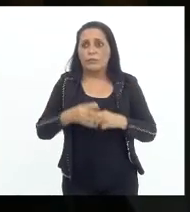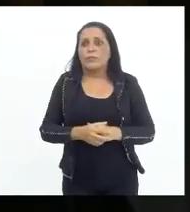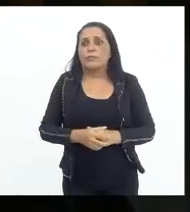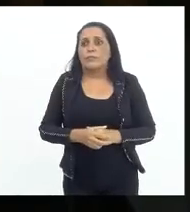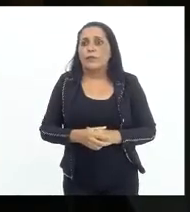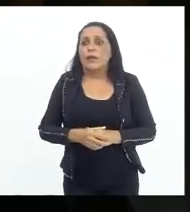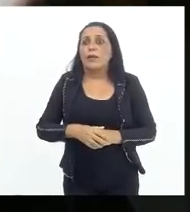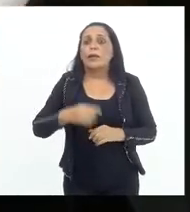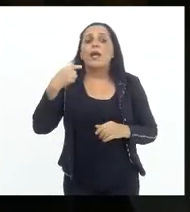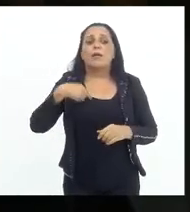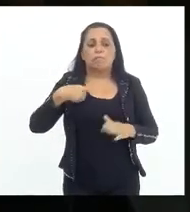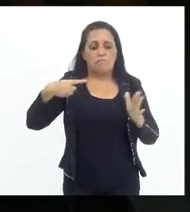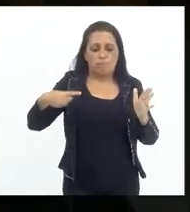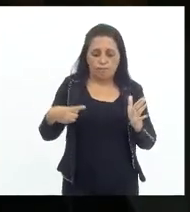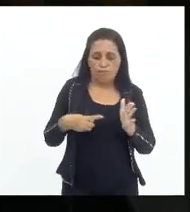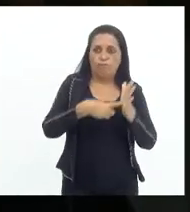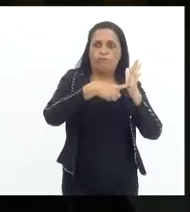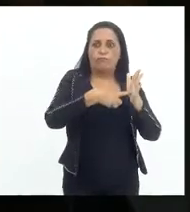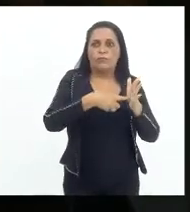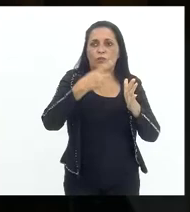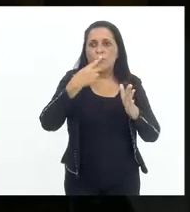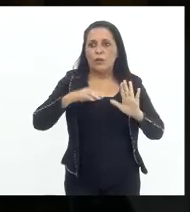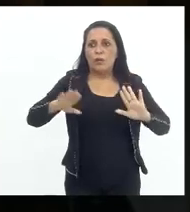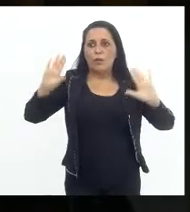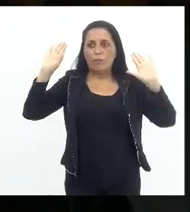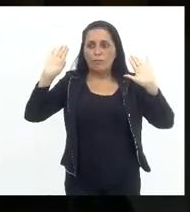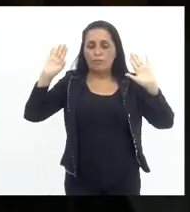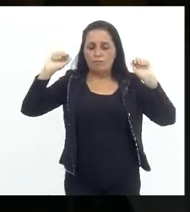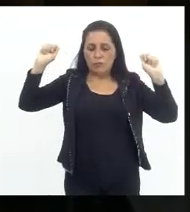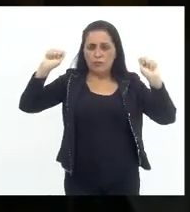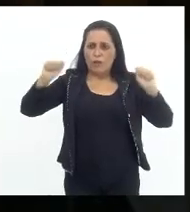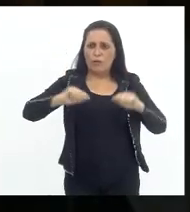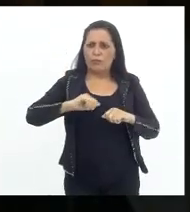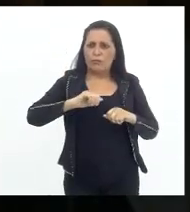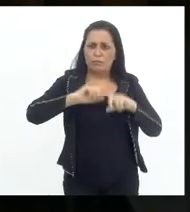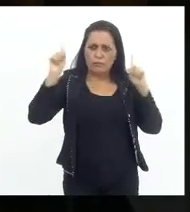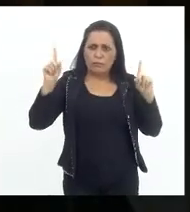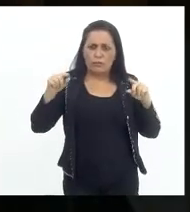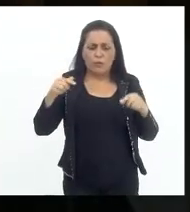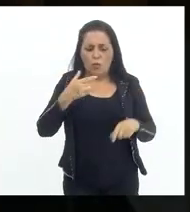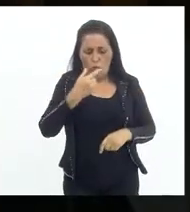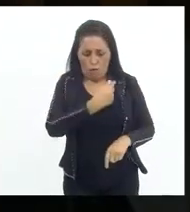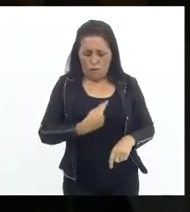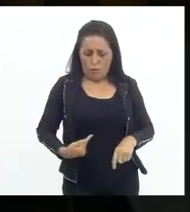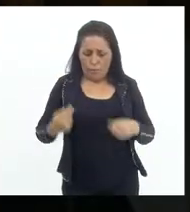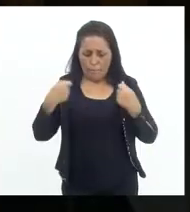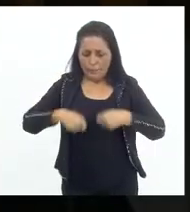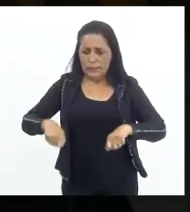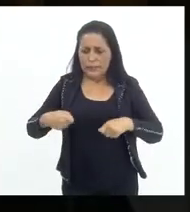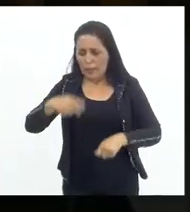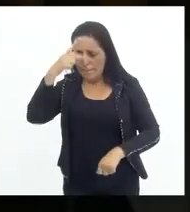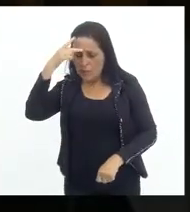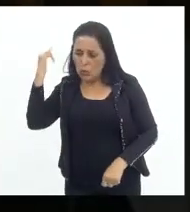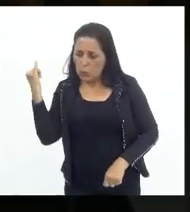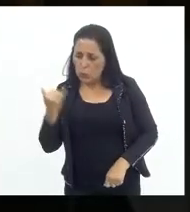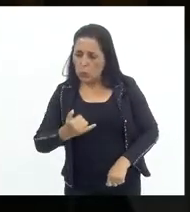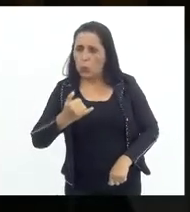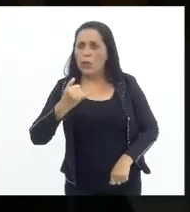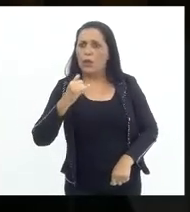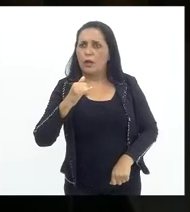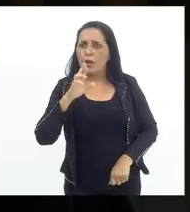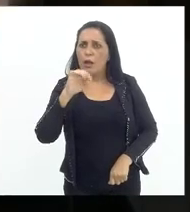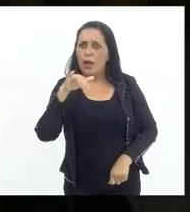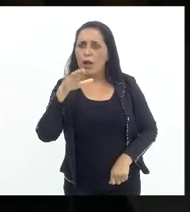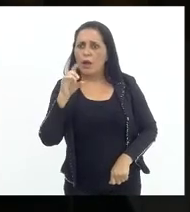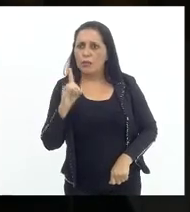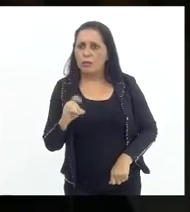que anunciar quem tem que fazer as manifestações sociais o vereador precisa de menino de recado eu espero que não preciso né